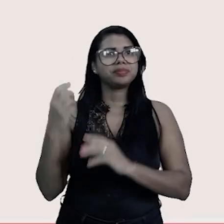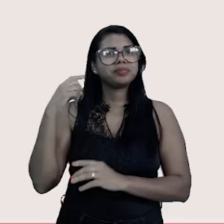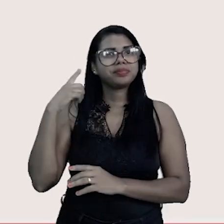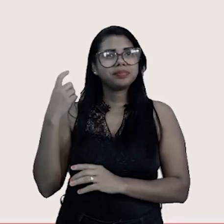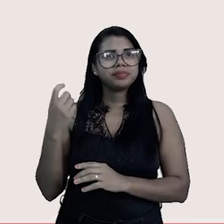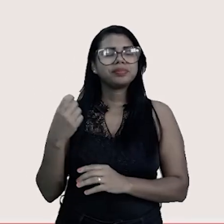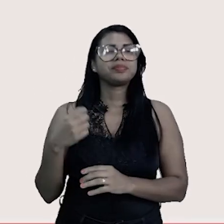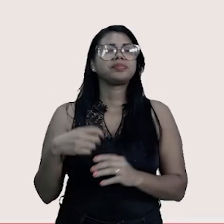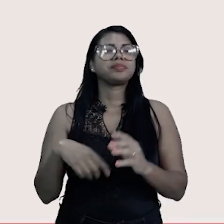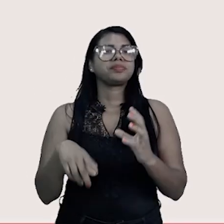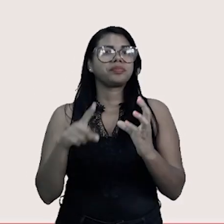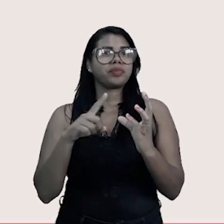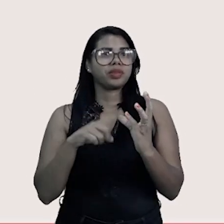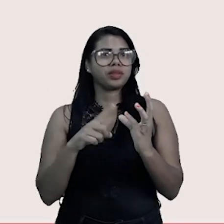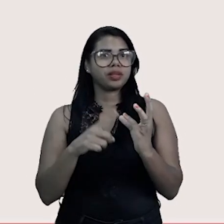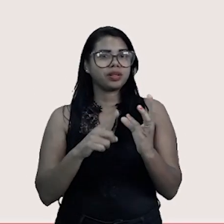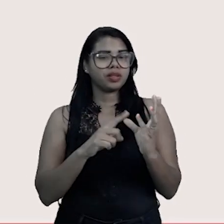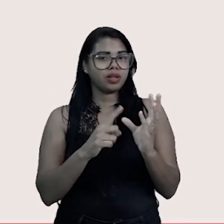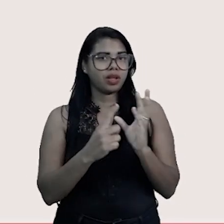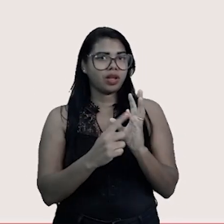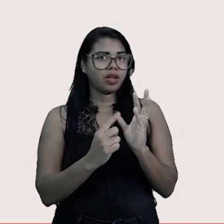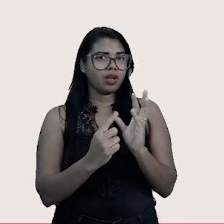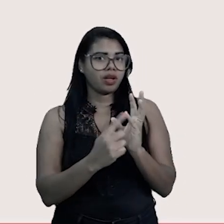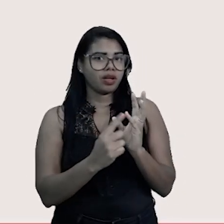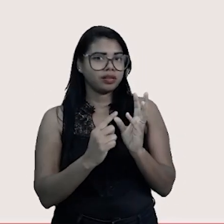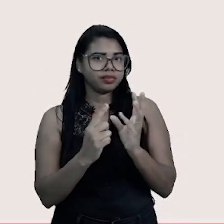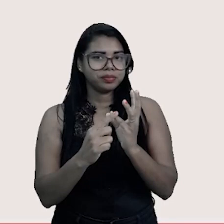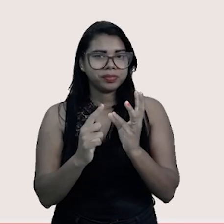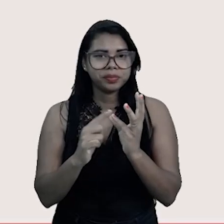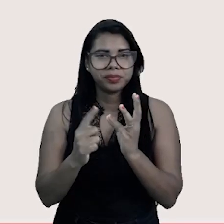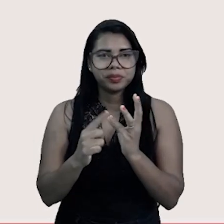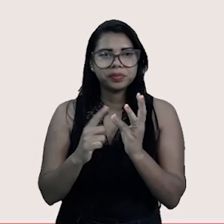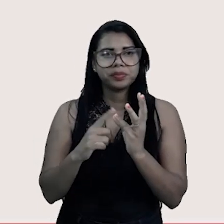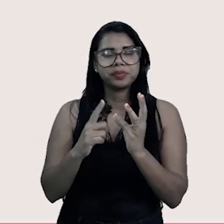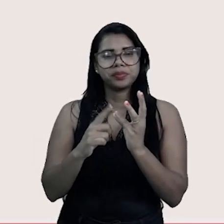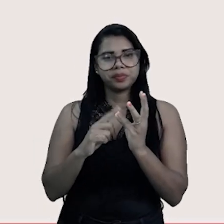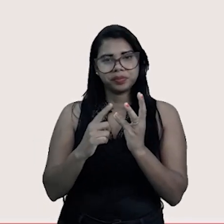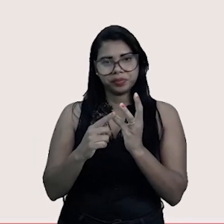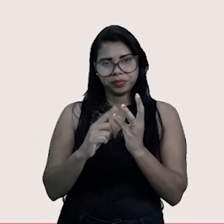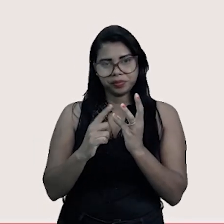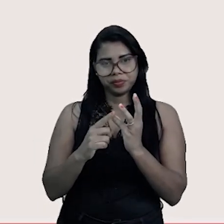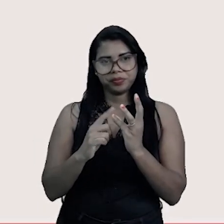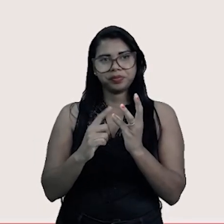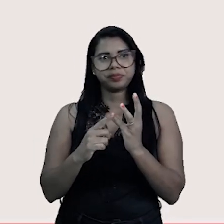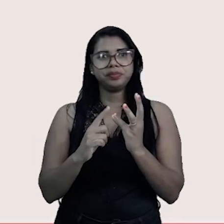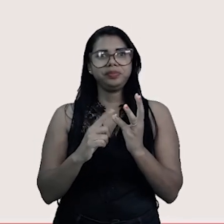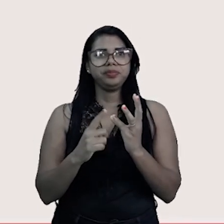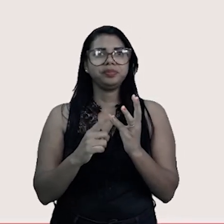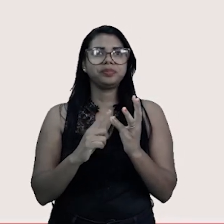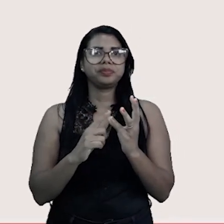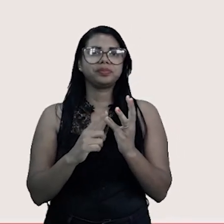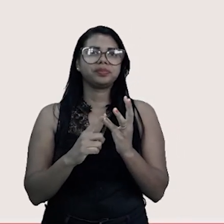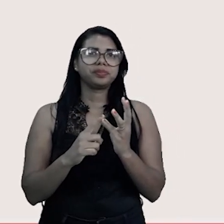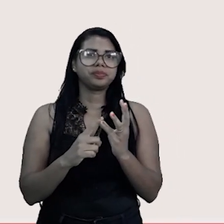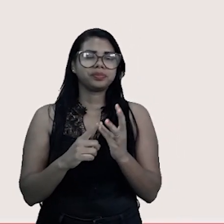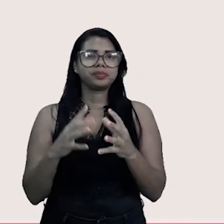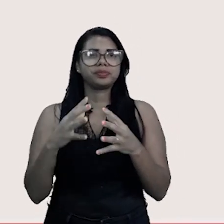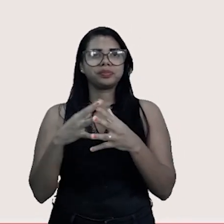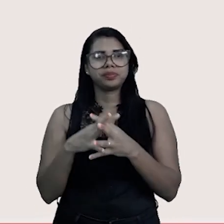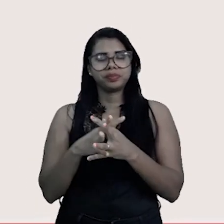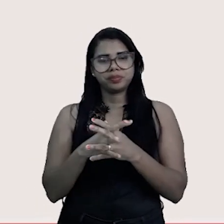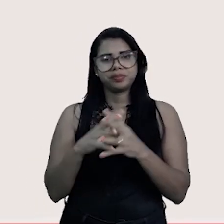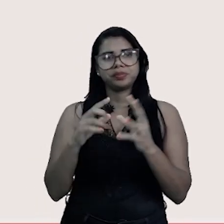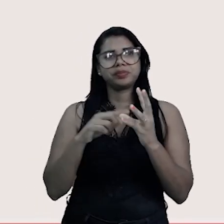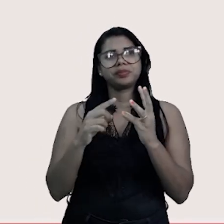vocálicos, de vogais. Sou um mulato nato no sentido lato,